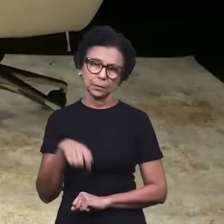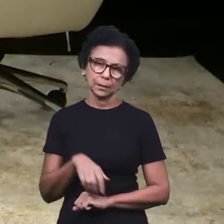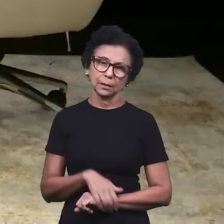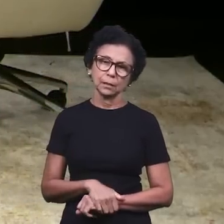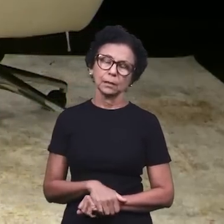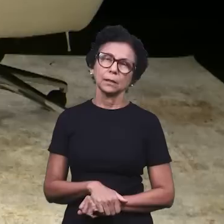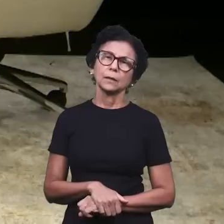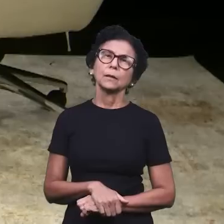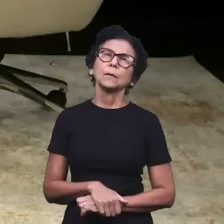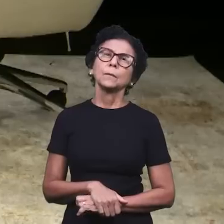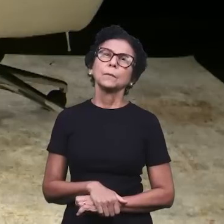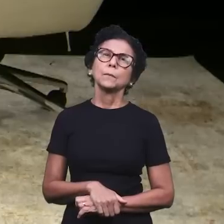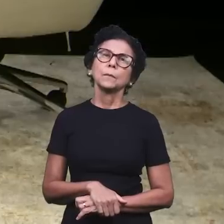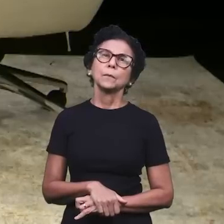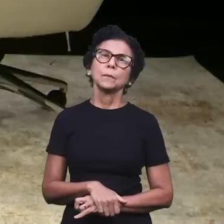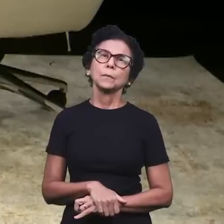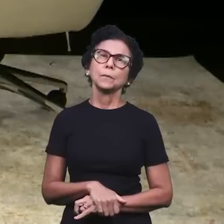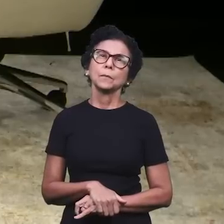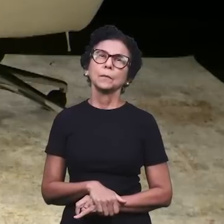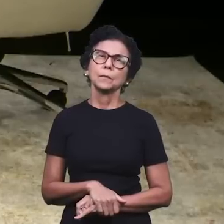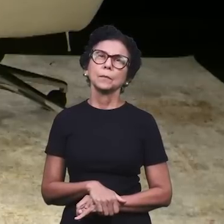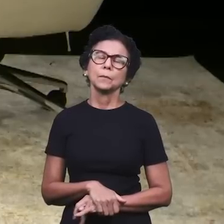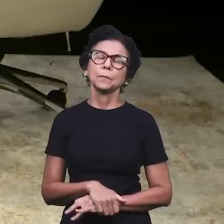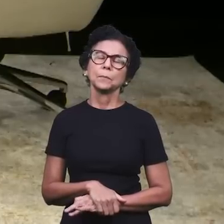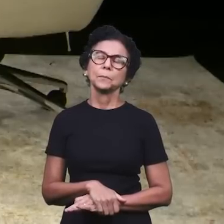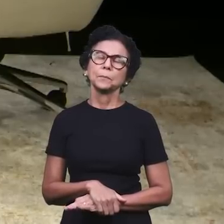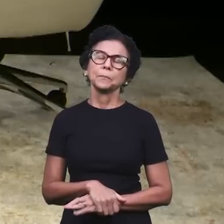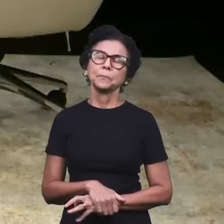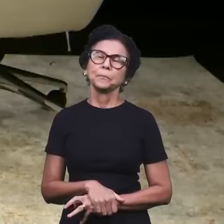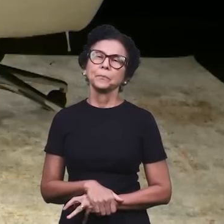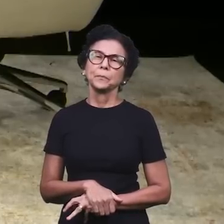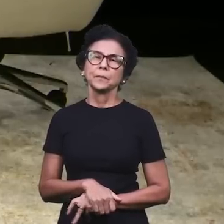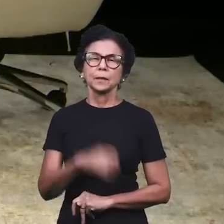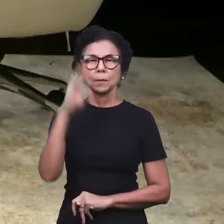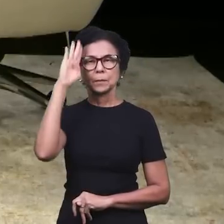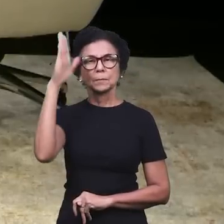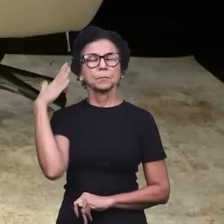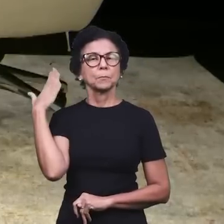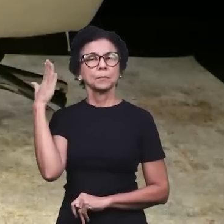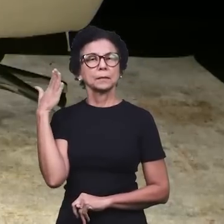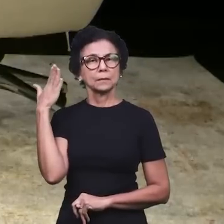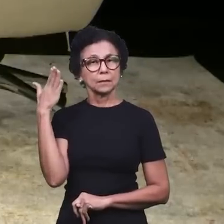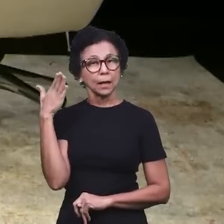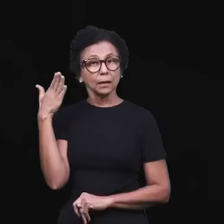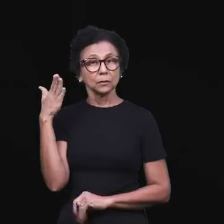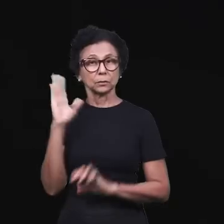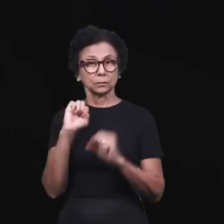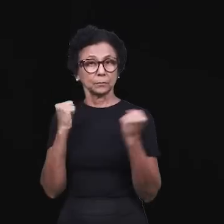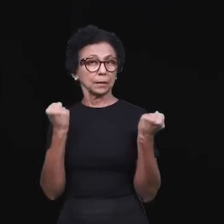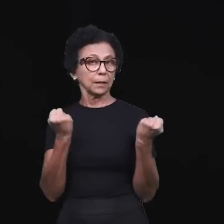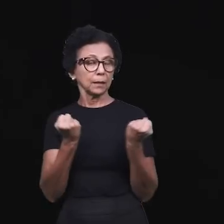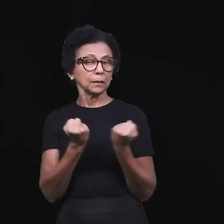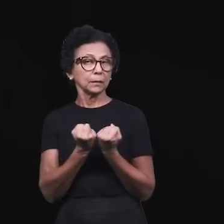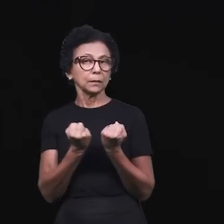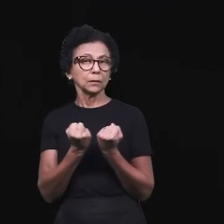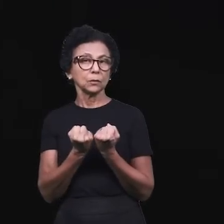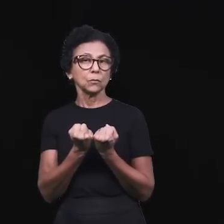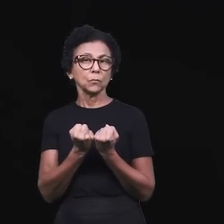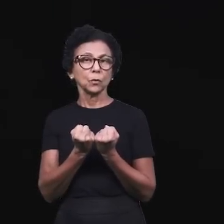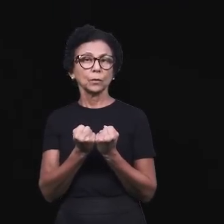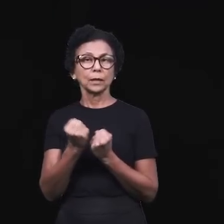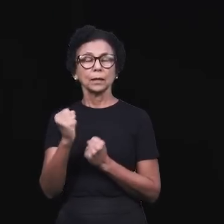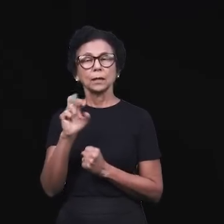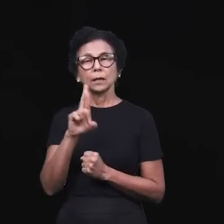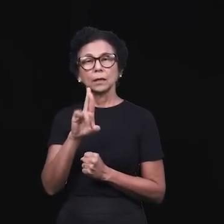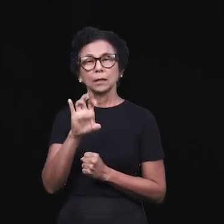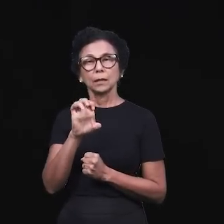Donald, que a grande mensagem desse seminário foi a revelação. E